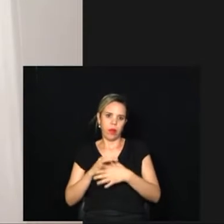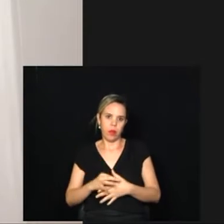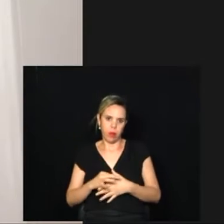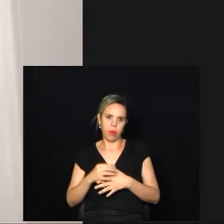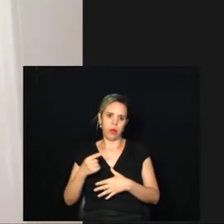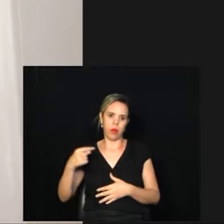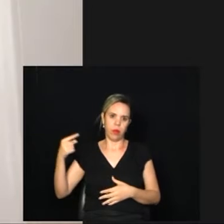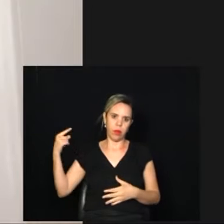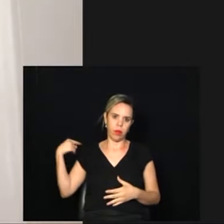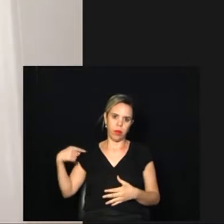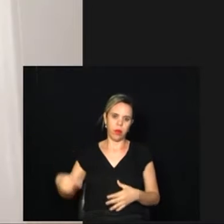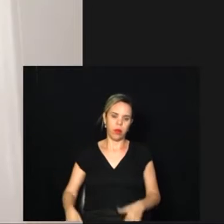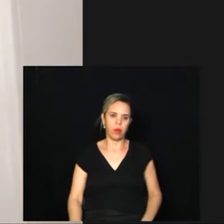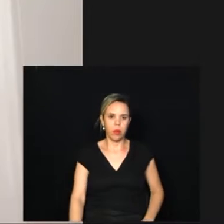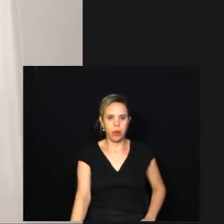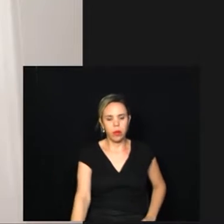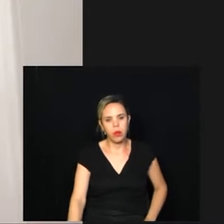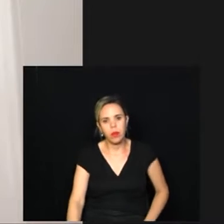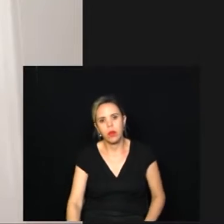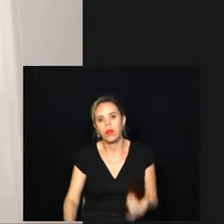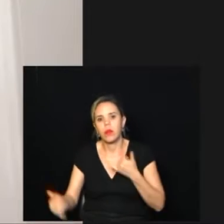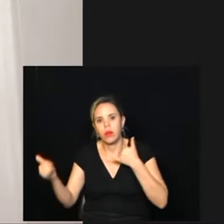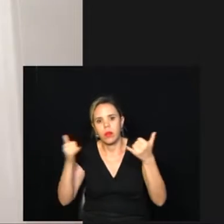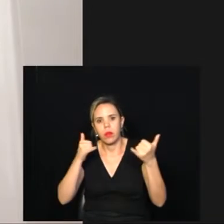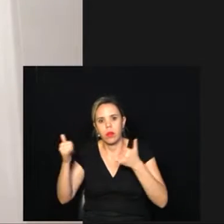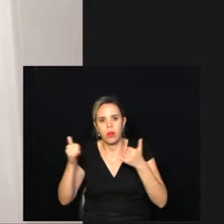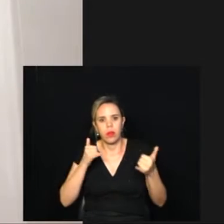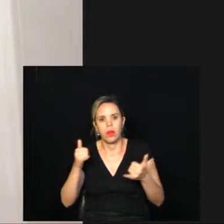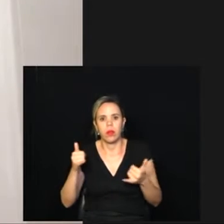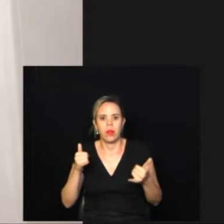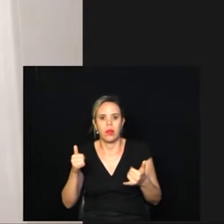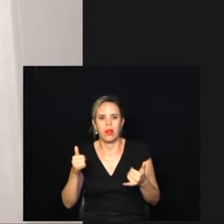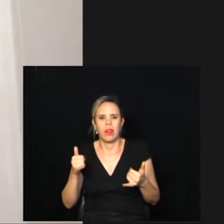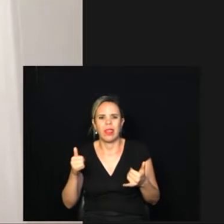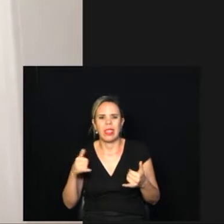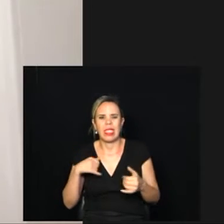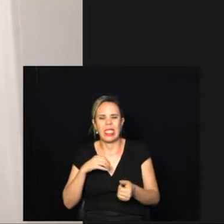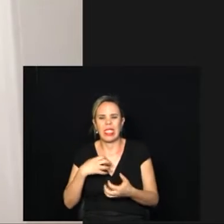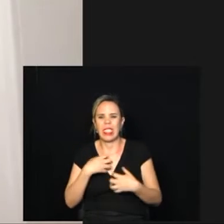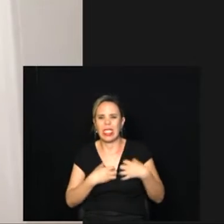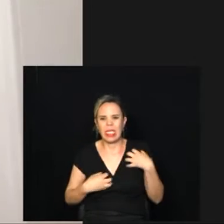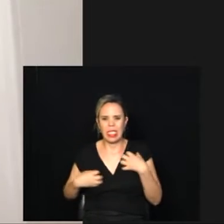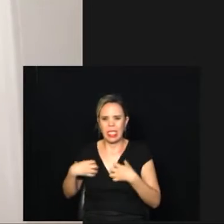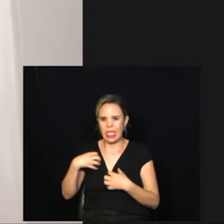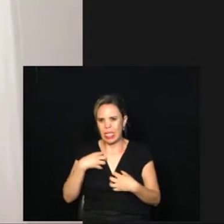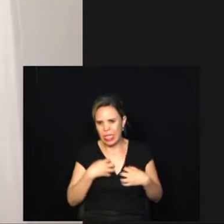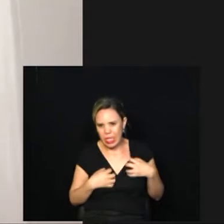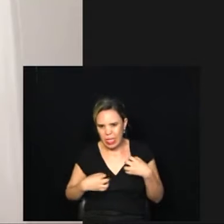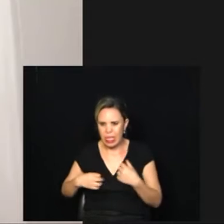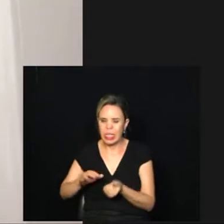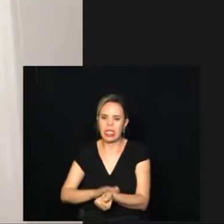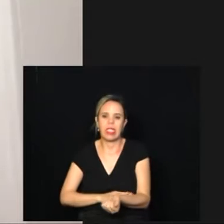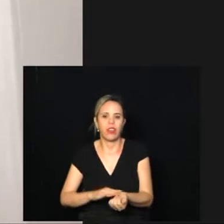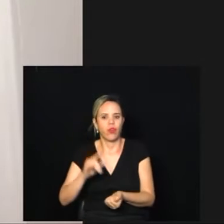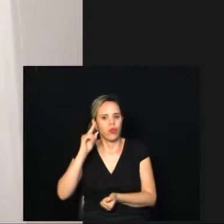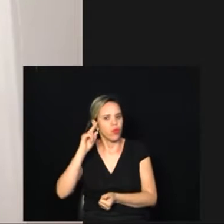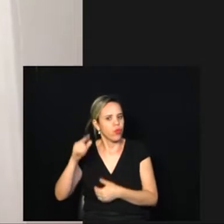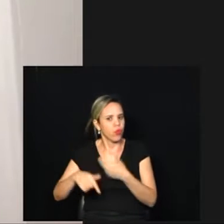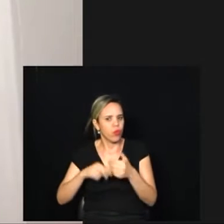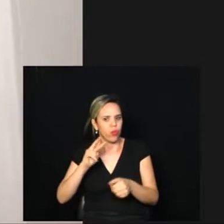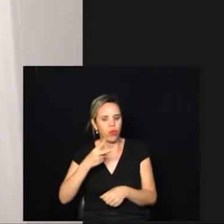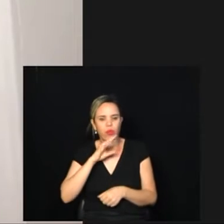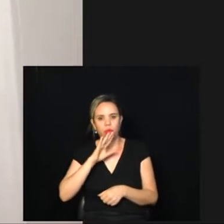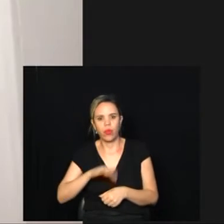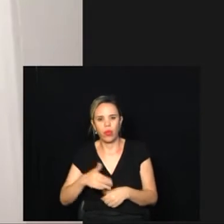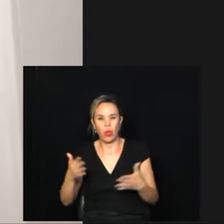naquela época. E aí o celular começava a tocar, me dava calafrio nos nervos. E foi quando um dia, 2 horas da